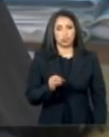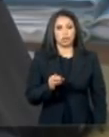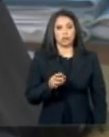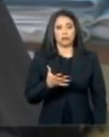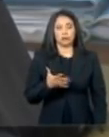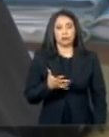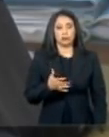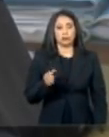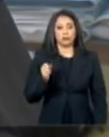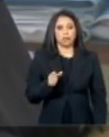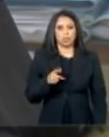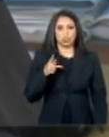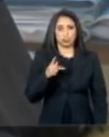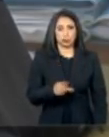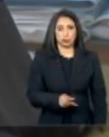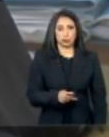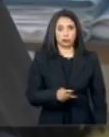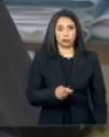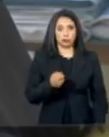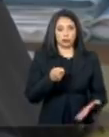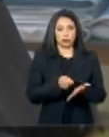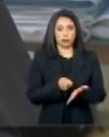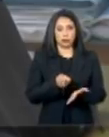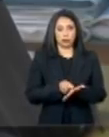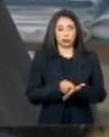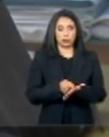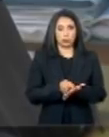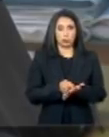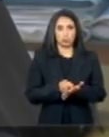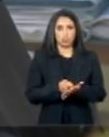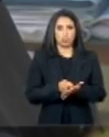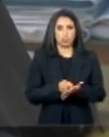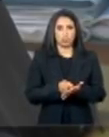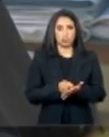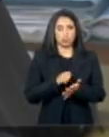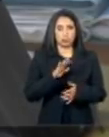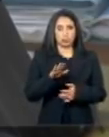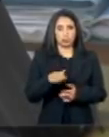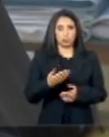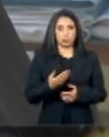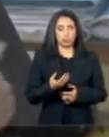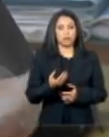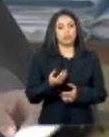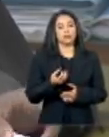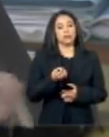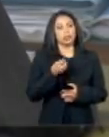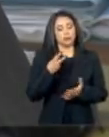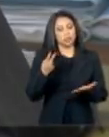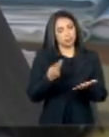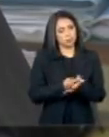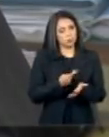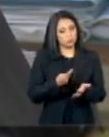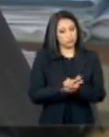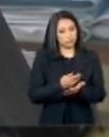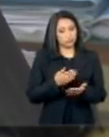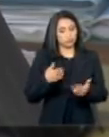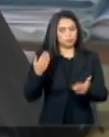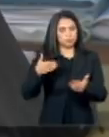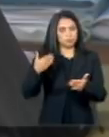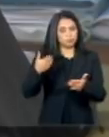de aposentadoria que impõe a manutenção dos seus efeitos quando presentes a boa-fé é o longo transcurso do tempo